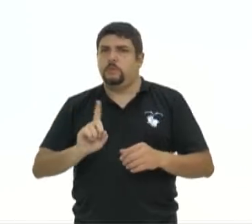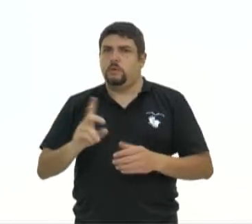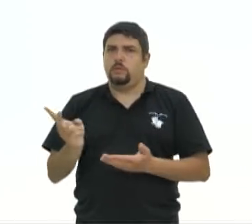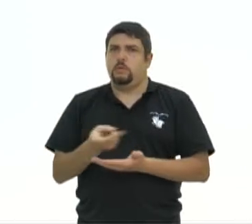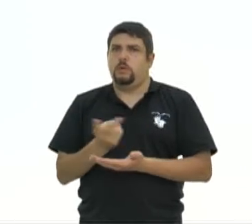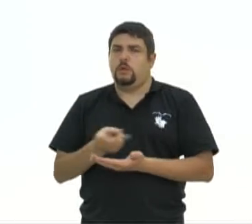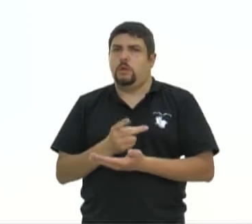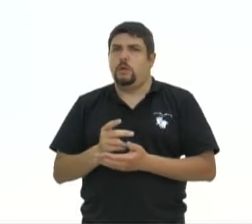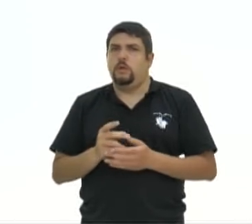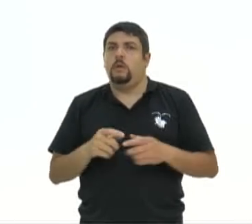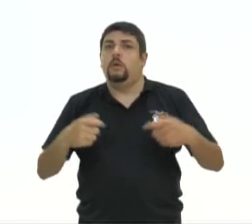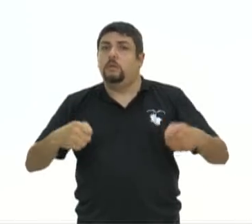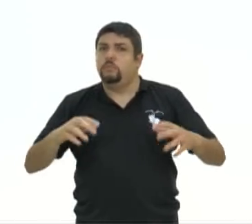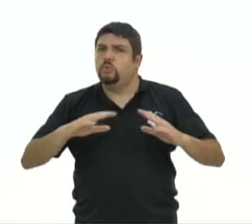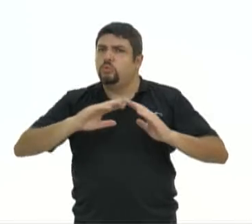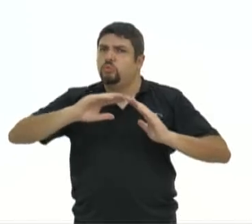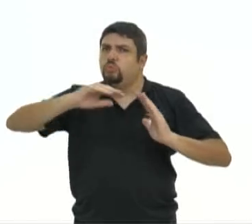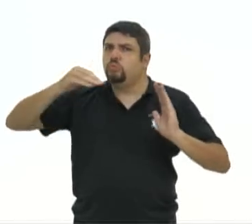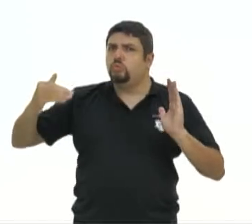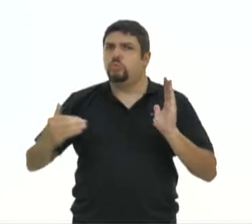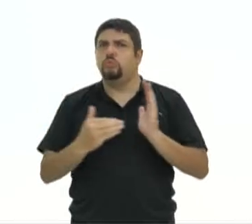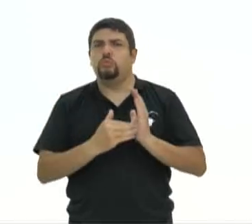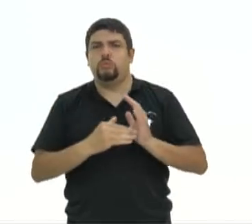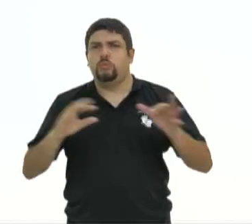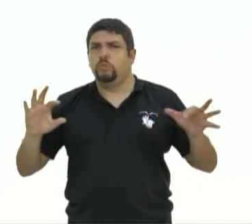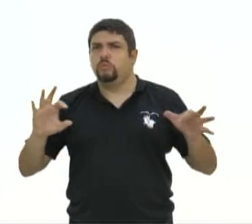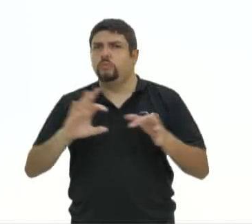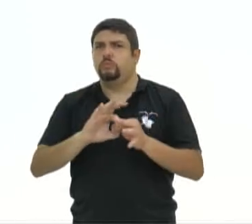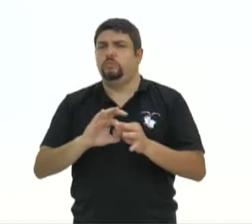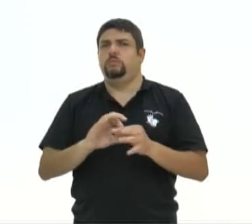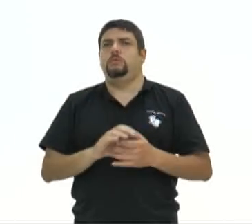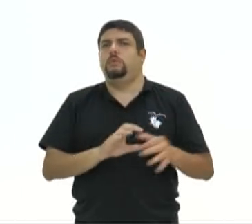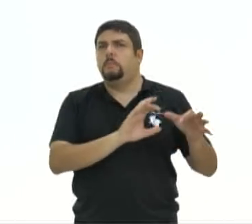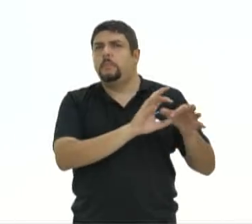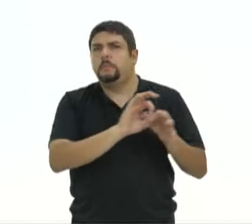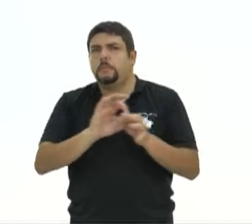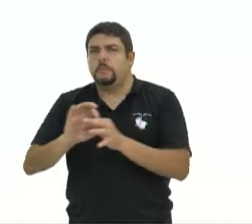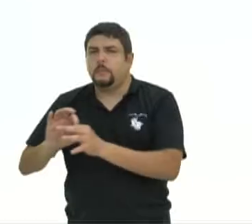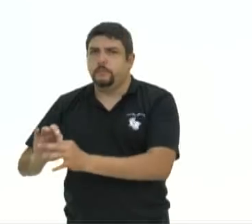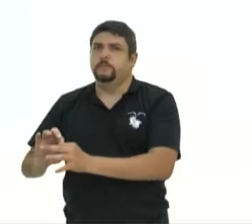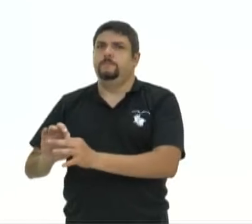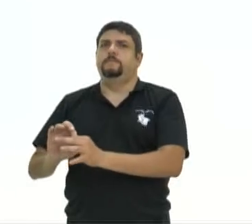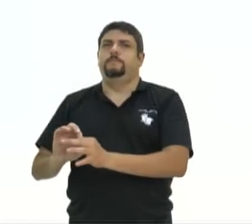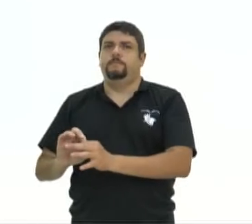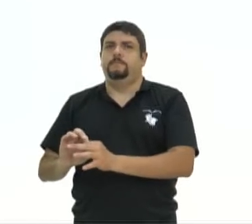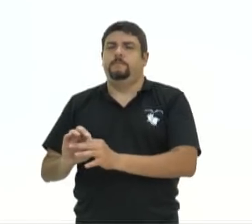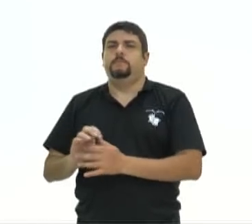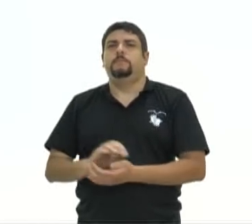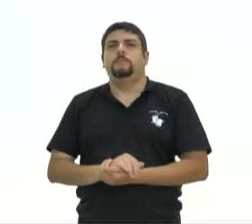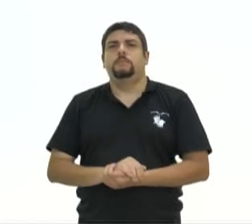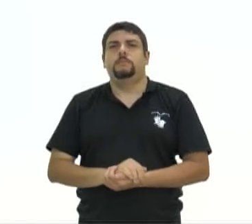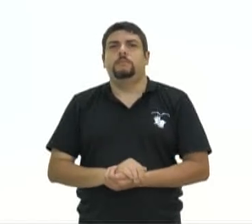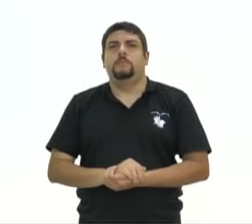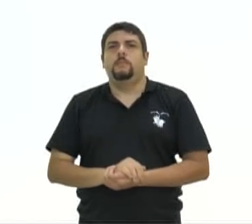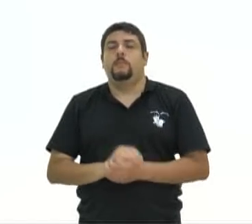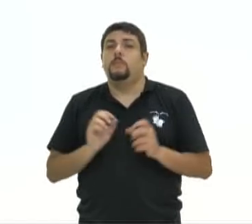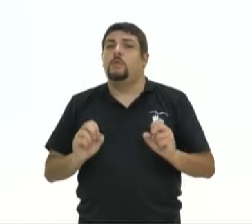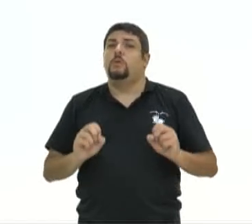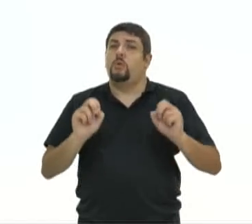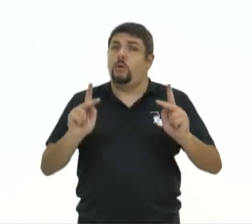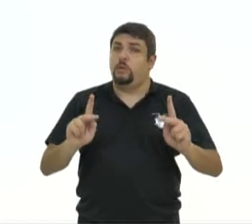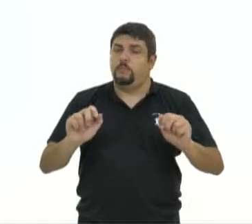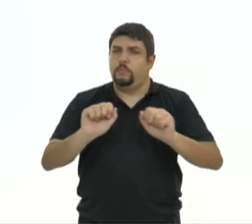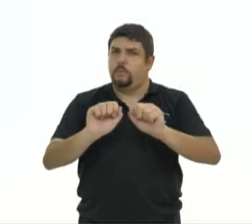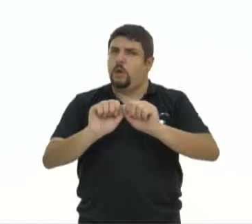de todas essas informações a meu dispor. Não tem uma que é mais importante, mais relevante do que a outra. Certo? É claro